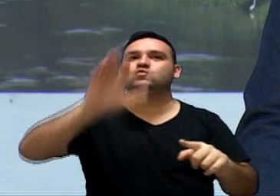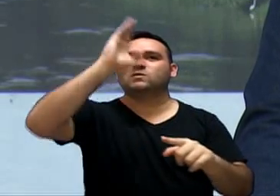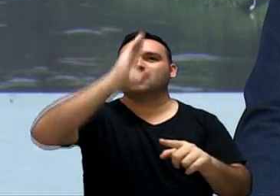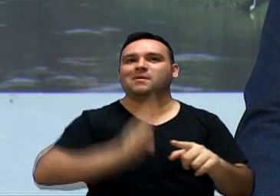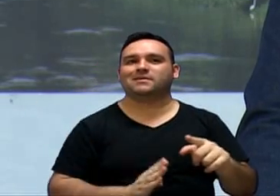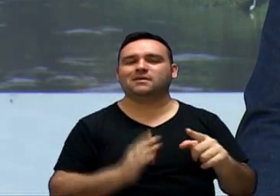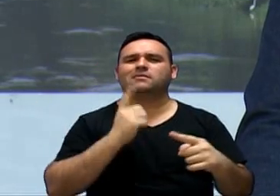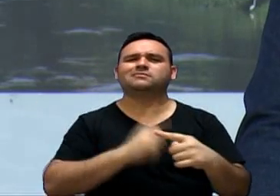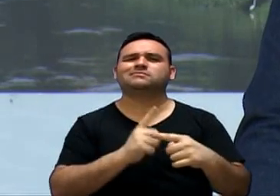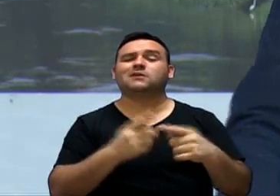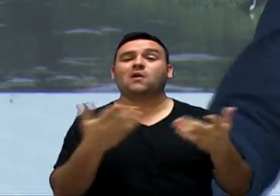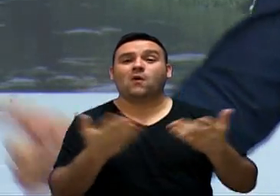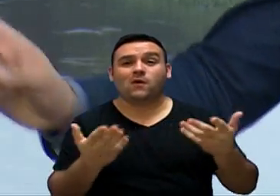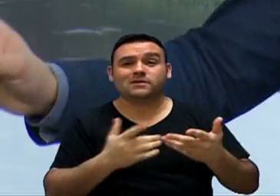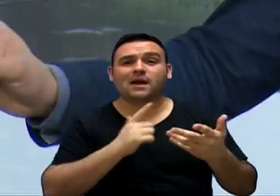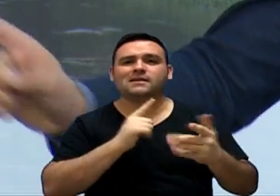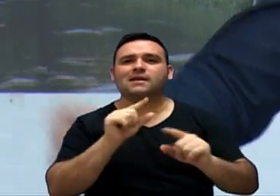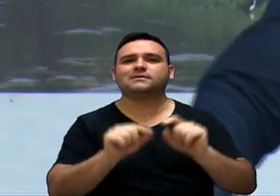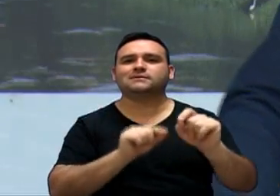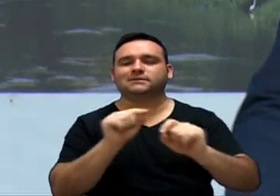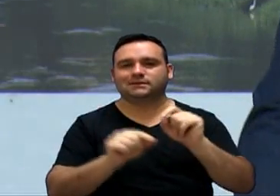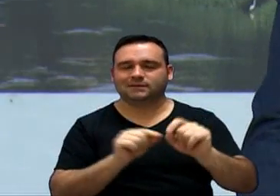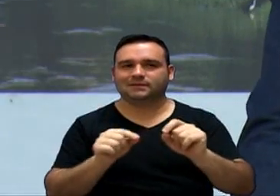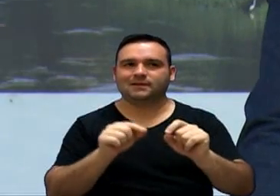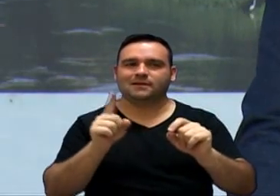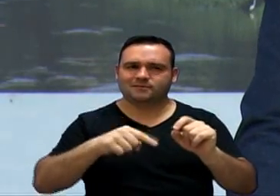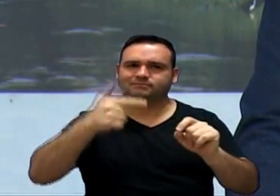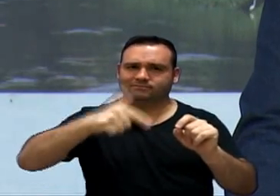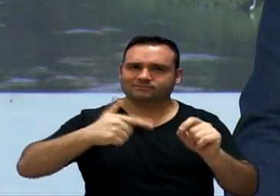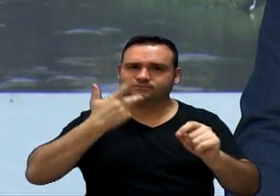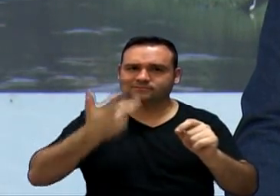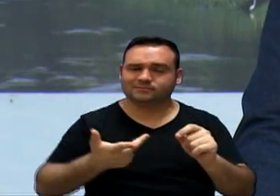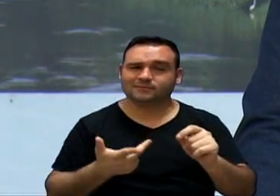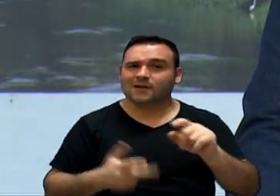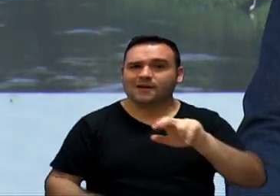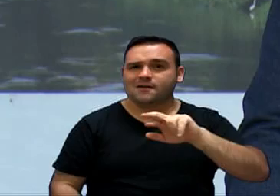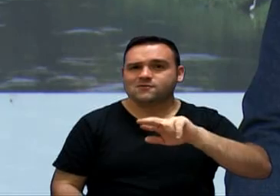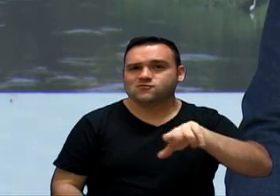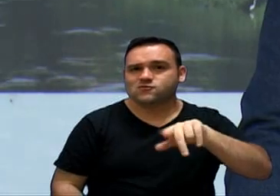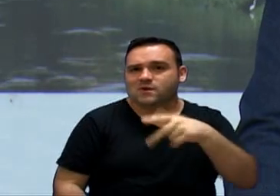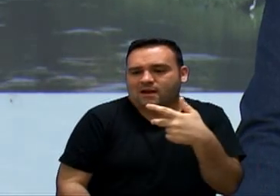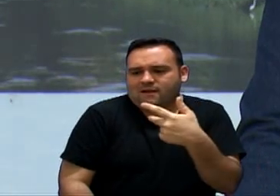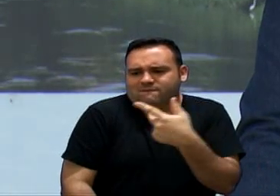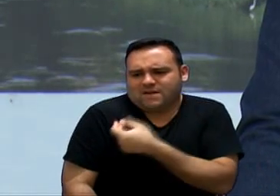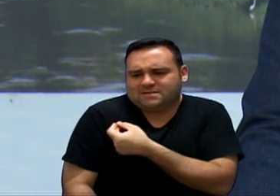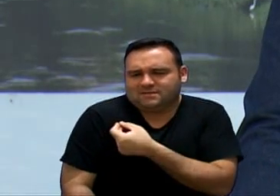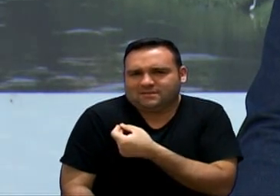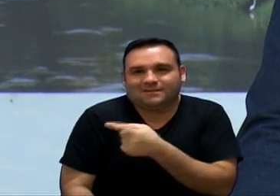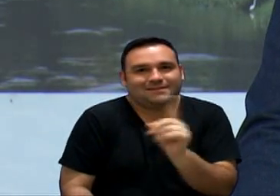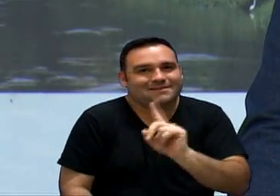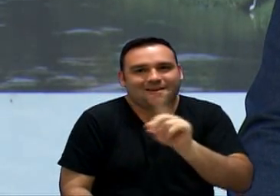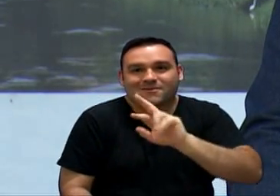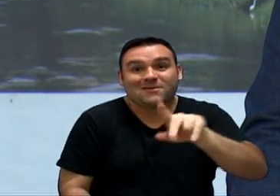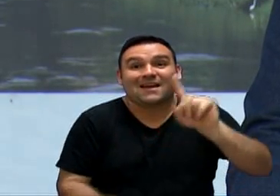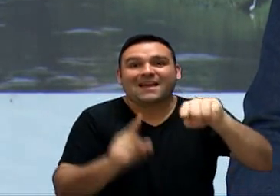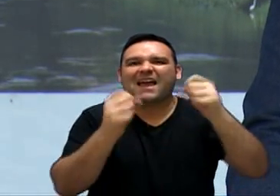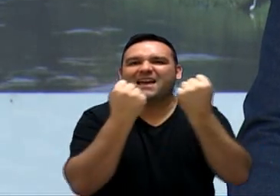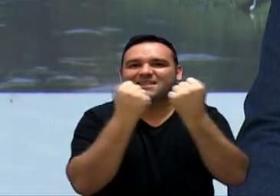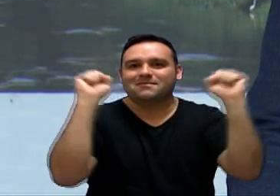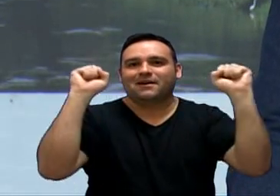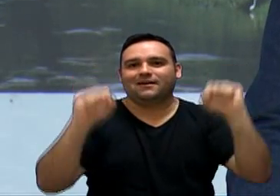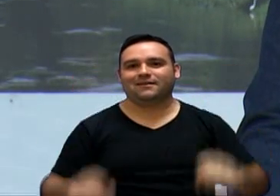país, porque o que está em jogo aqui, senhor presidente, eu torno a dizer, não é sobre vacina, é sobre